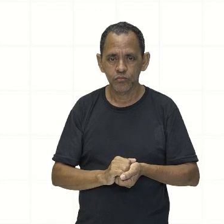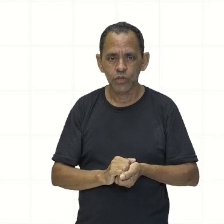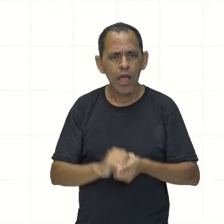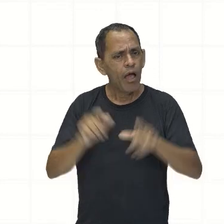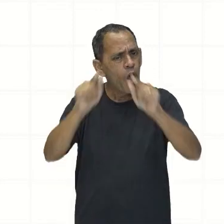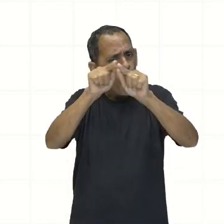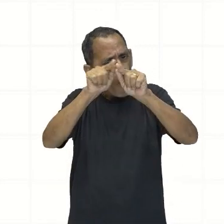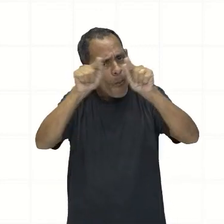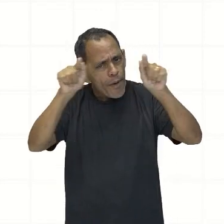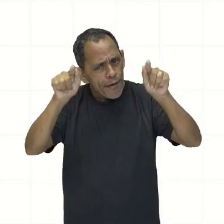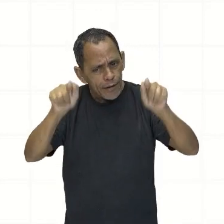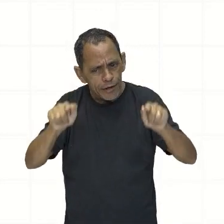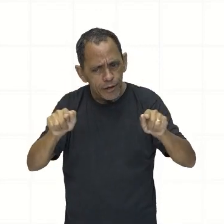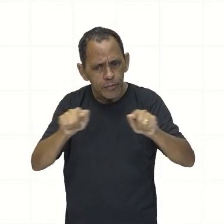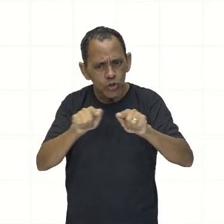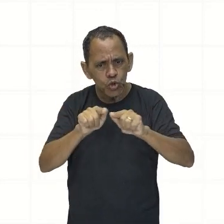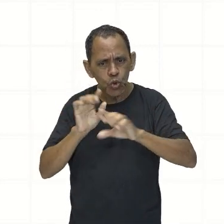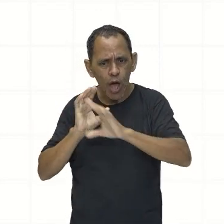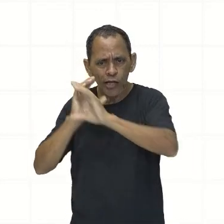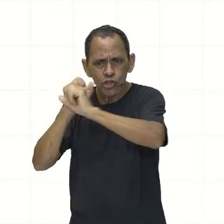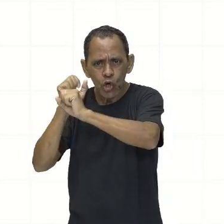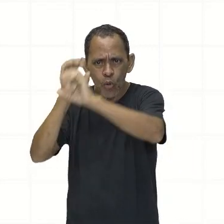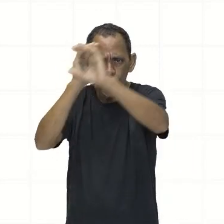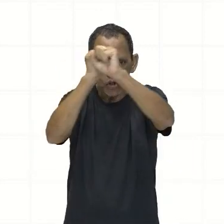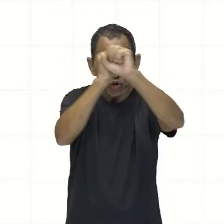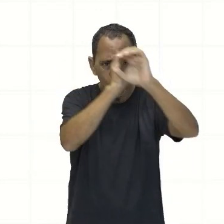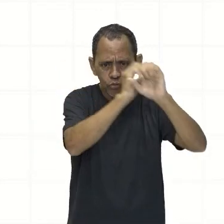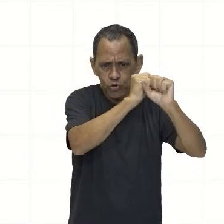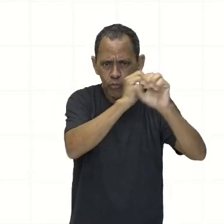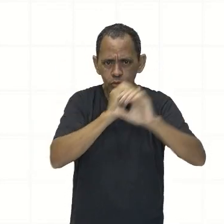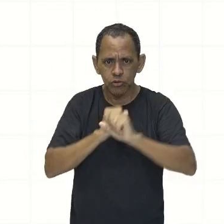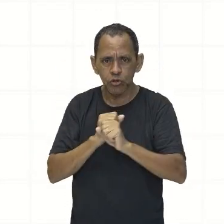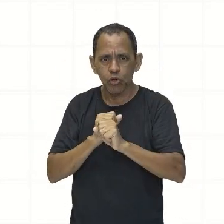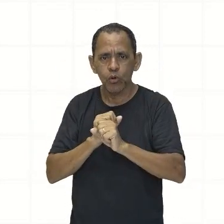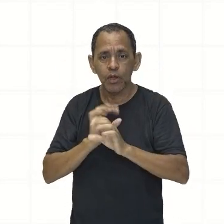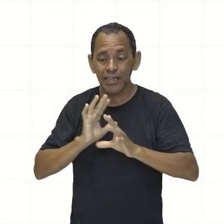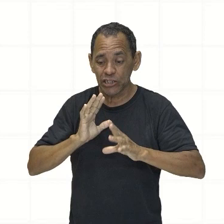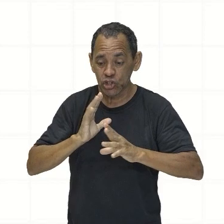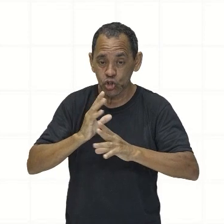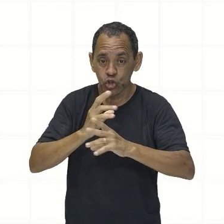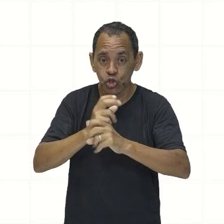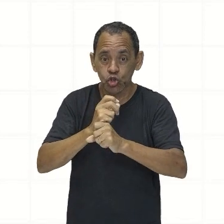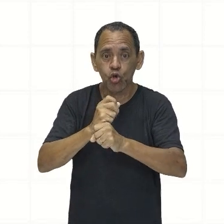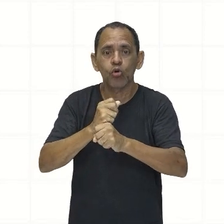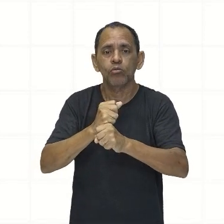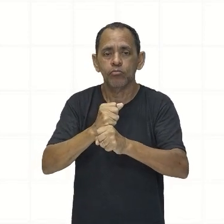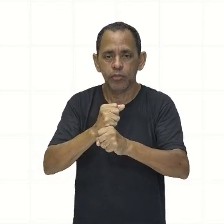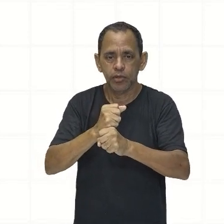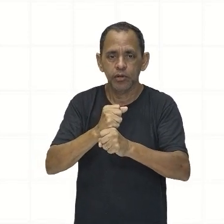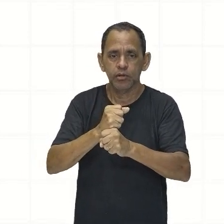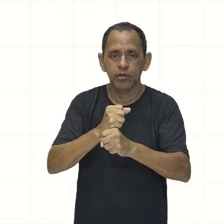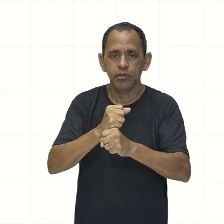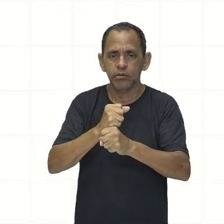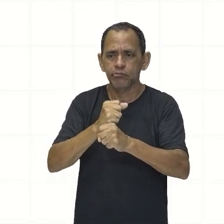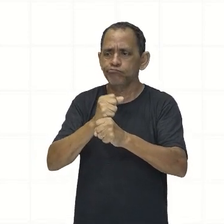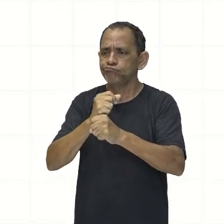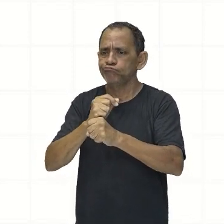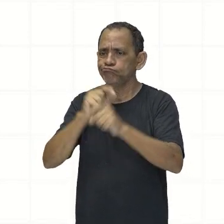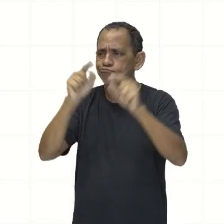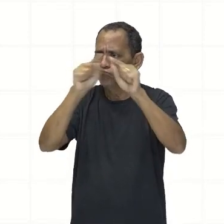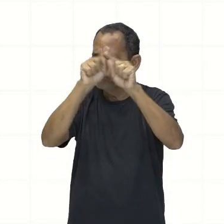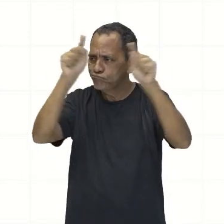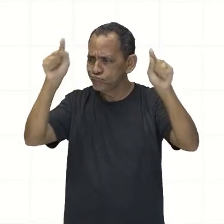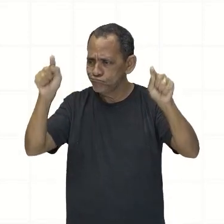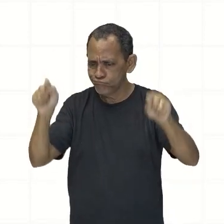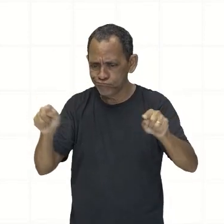aqui seria a soma desses traços que nós temos aqui, ou a soma de todos os lados, correto?